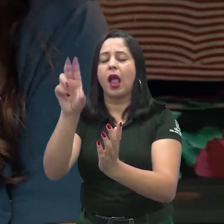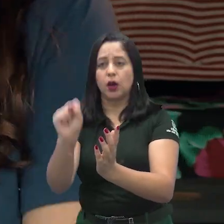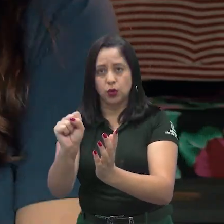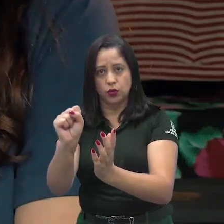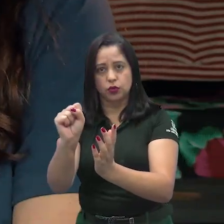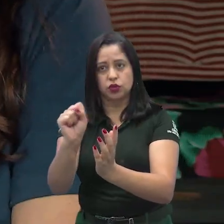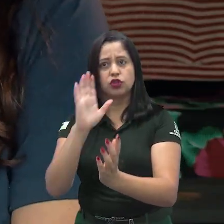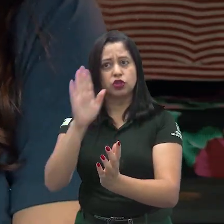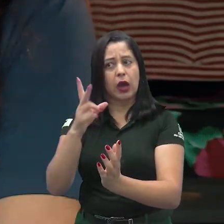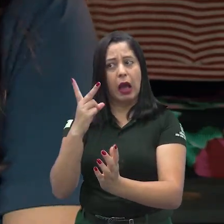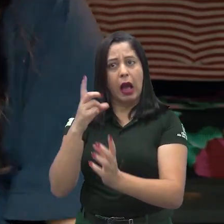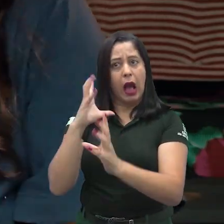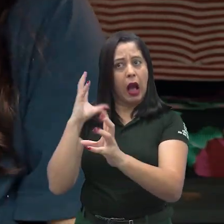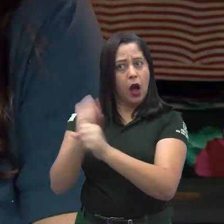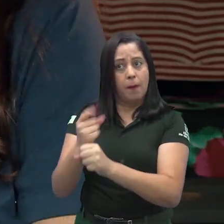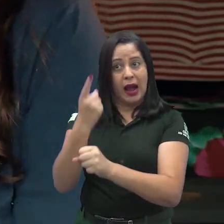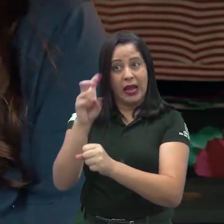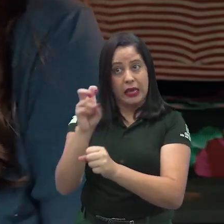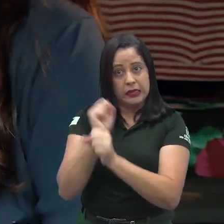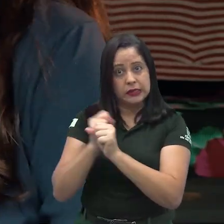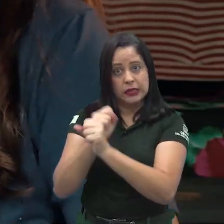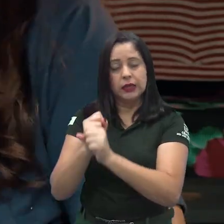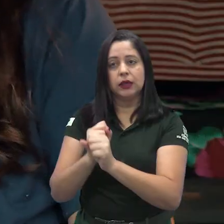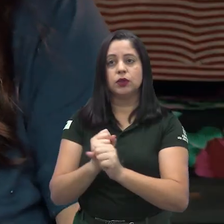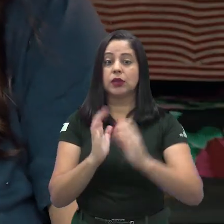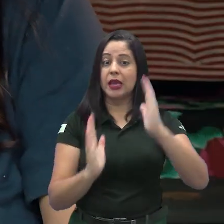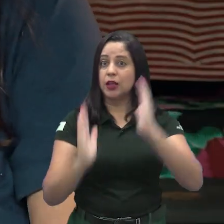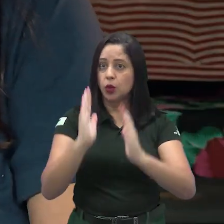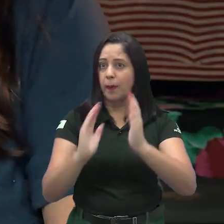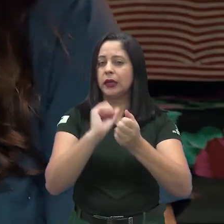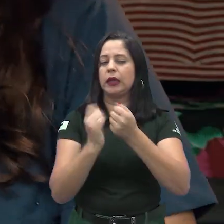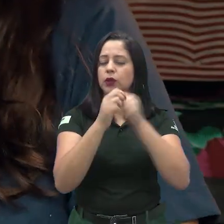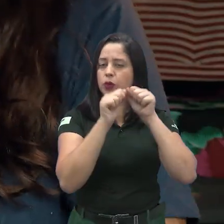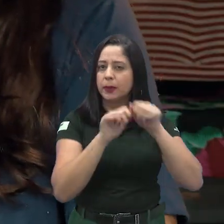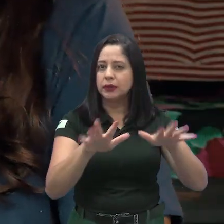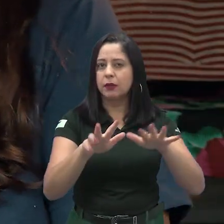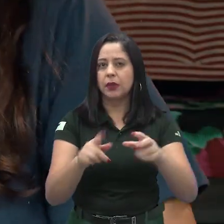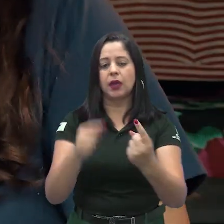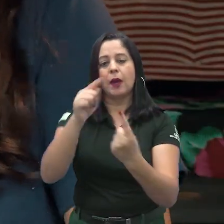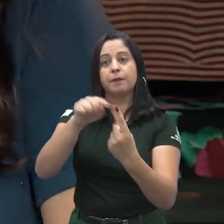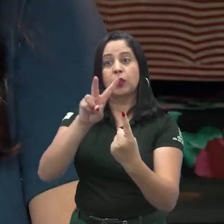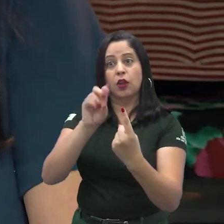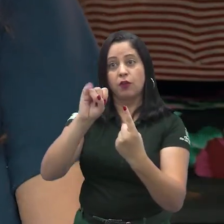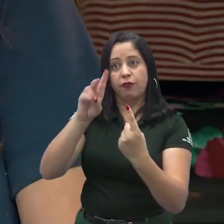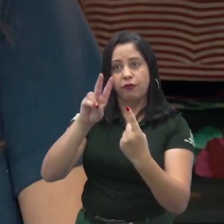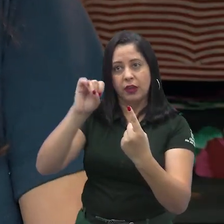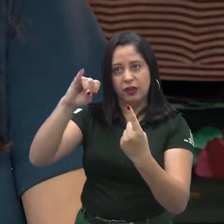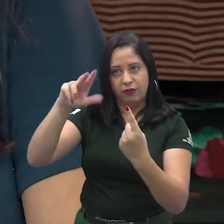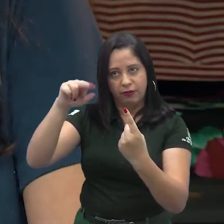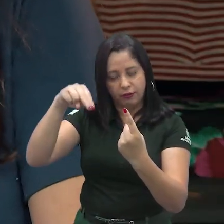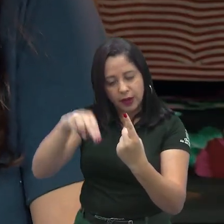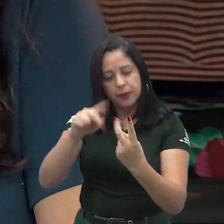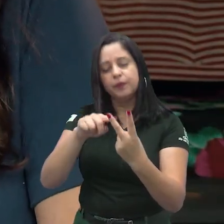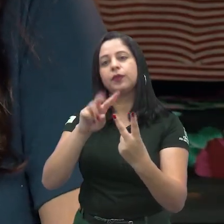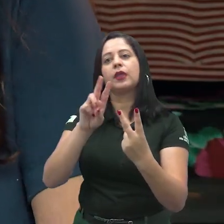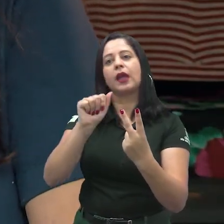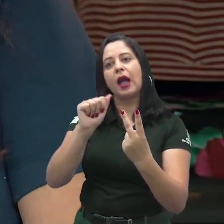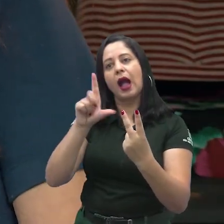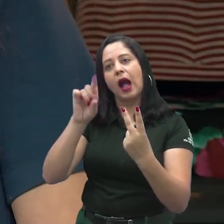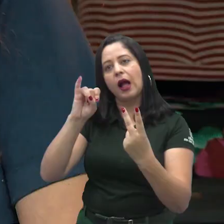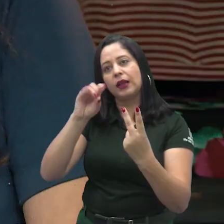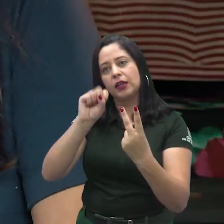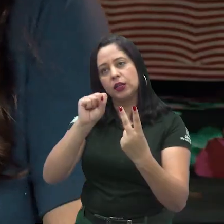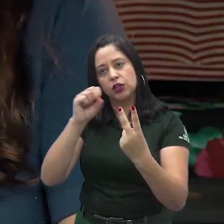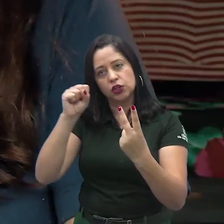pandemia aprofundou mais a amizade com a Vivian, com o Alisson, tudo, e daí surgiu esse